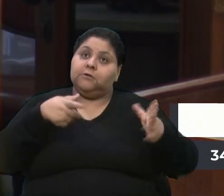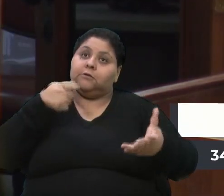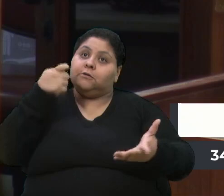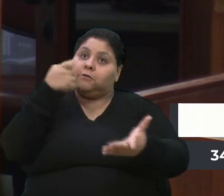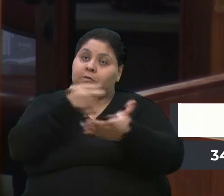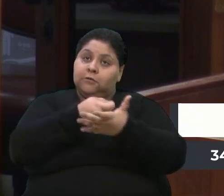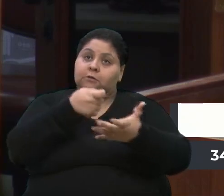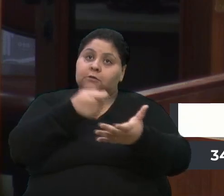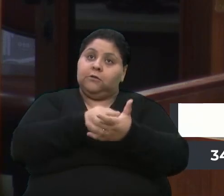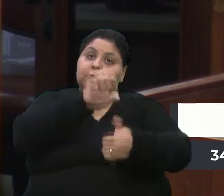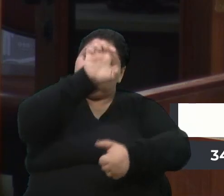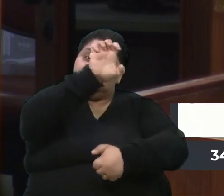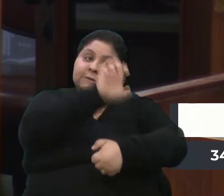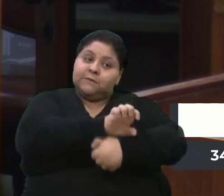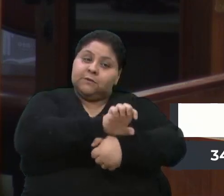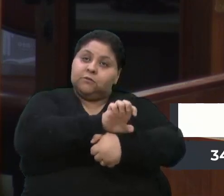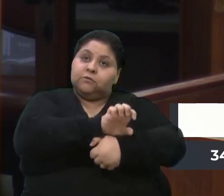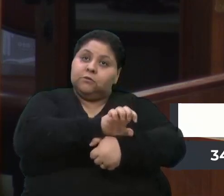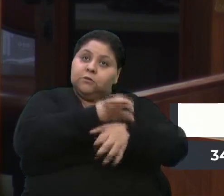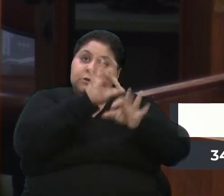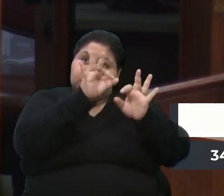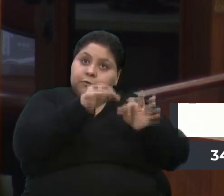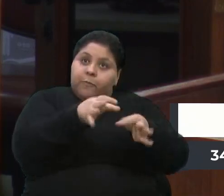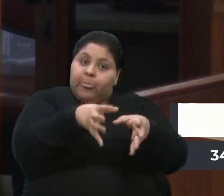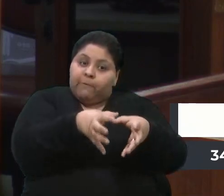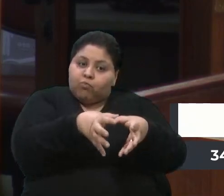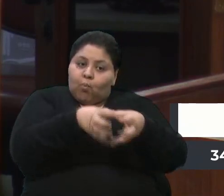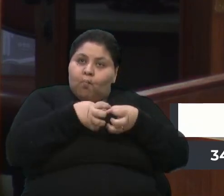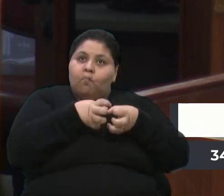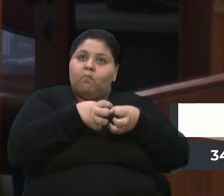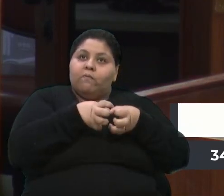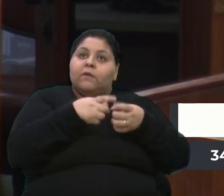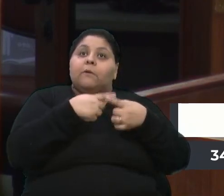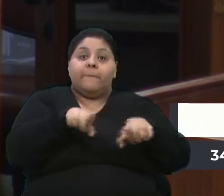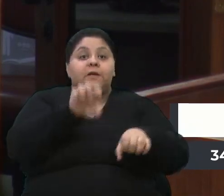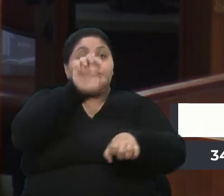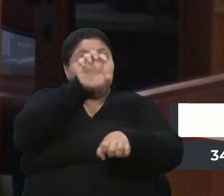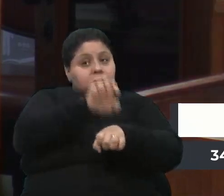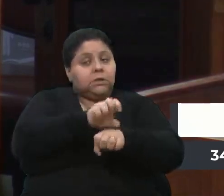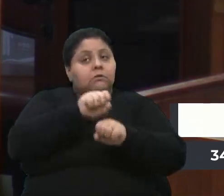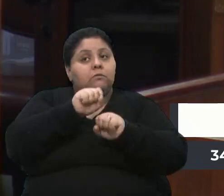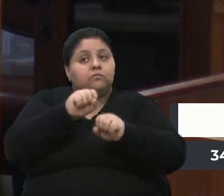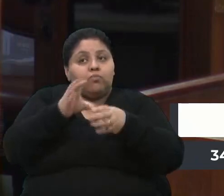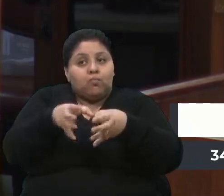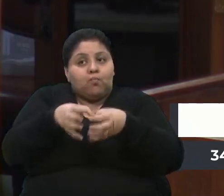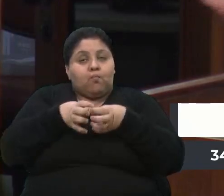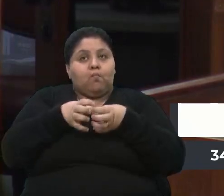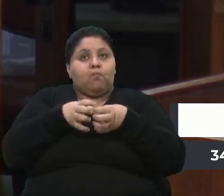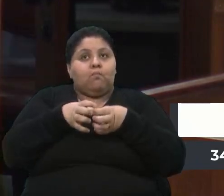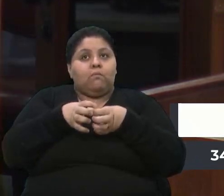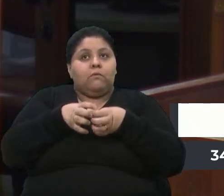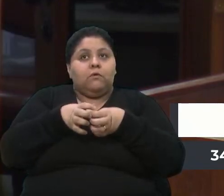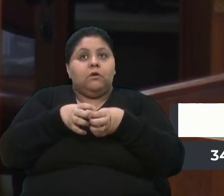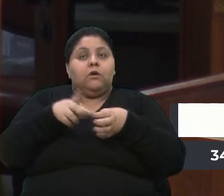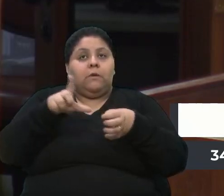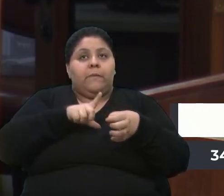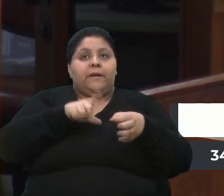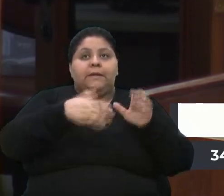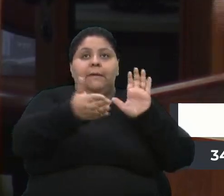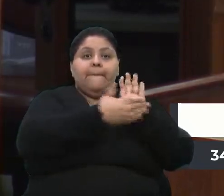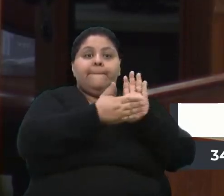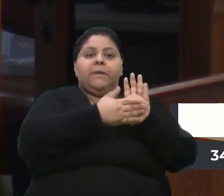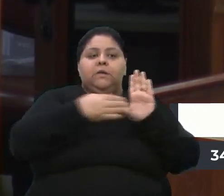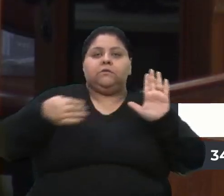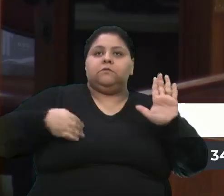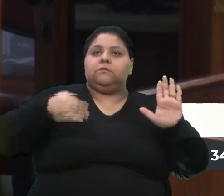Estado enxuto, e o Estado pode ser enxuto para quem tem plano de saúde, para